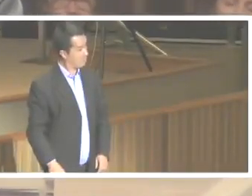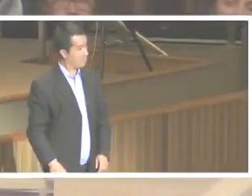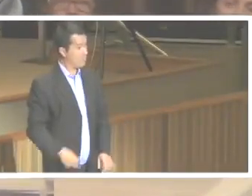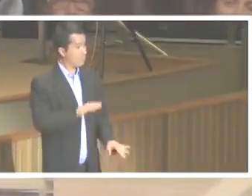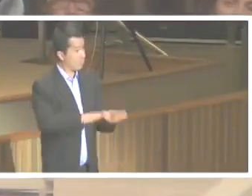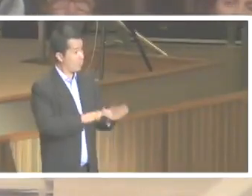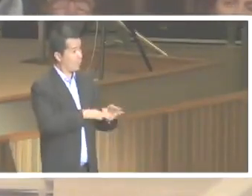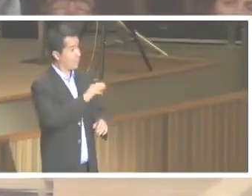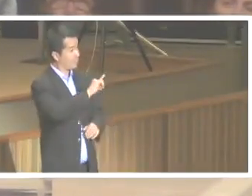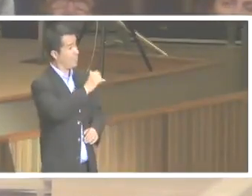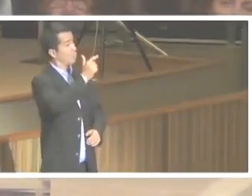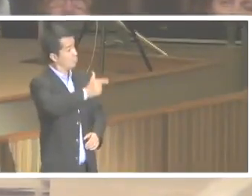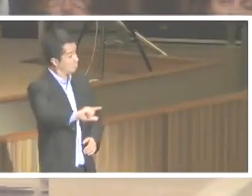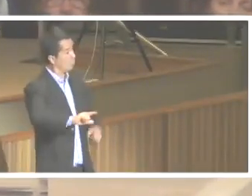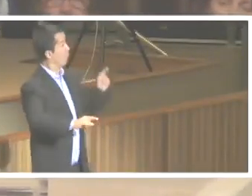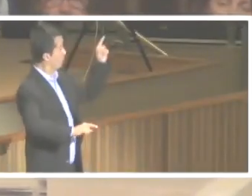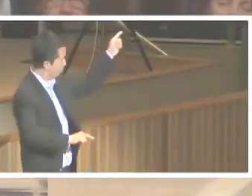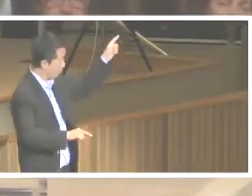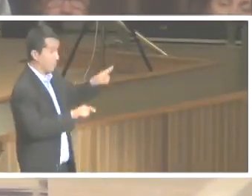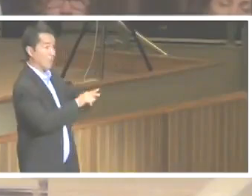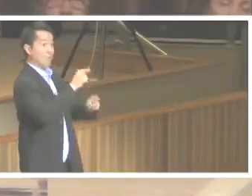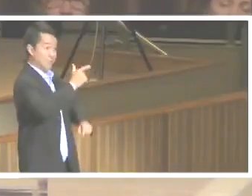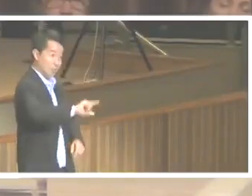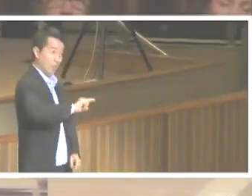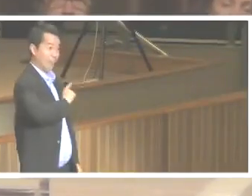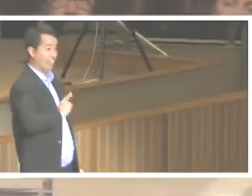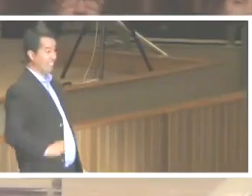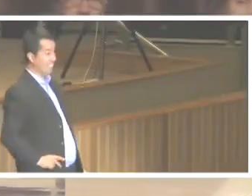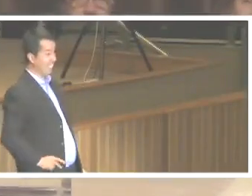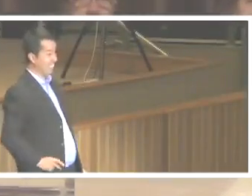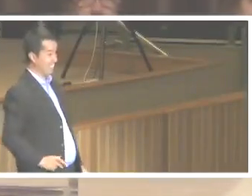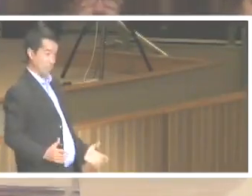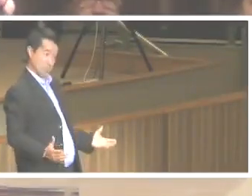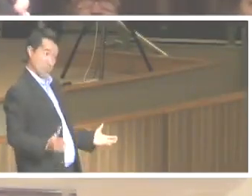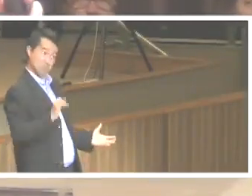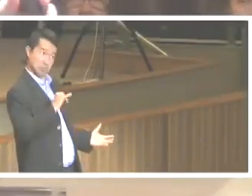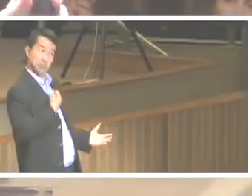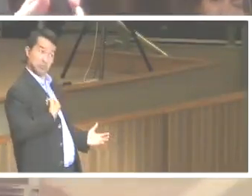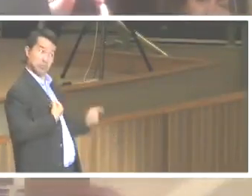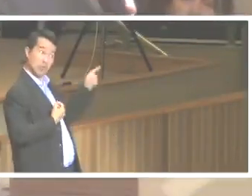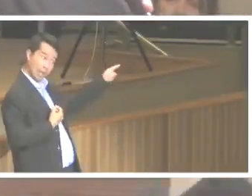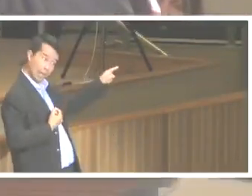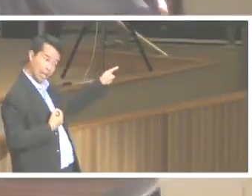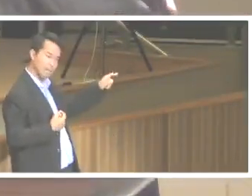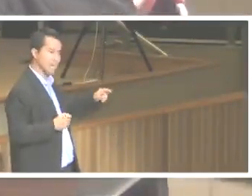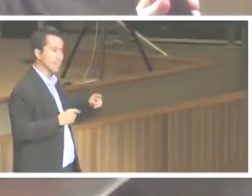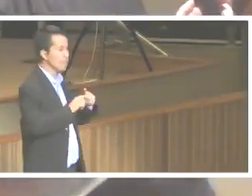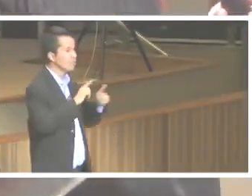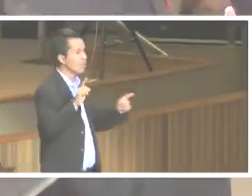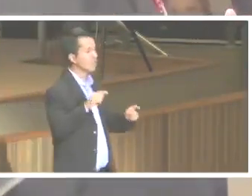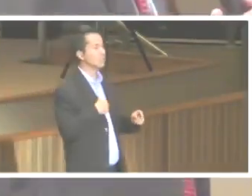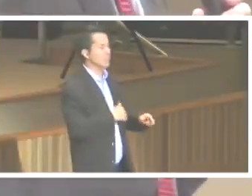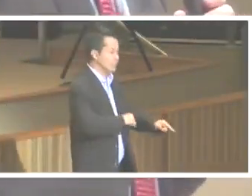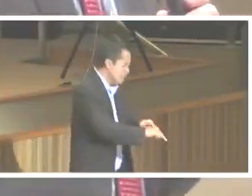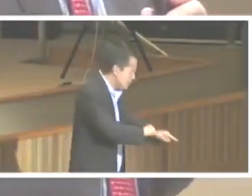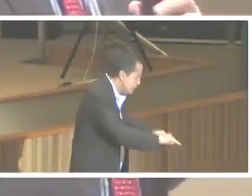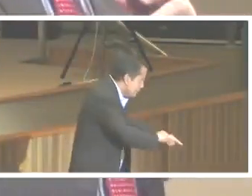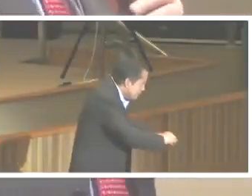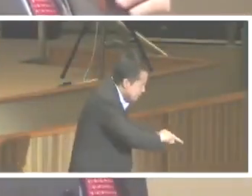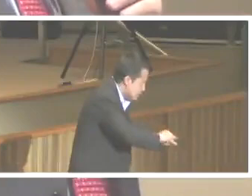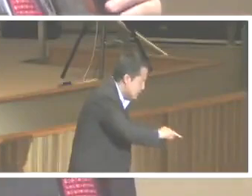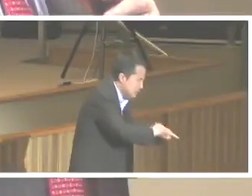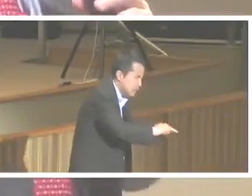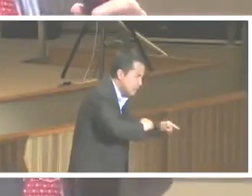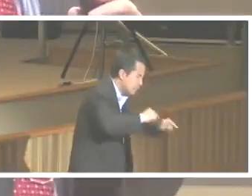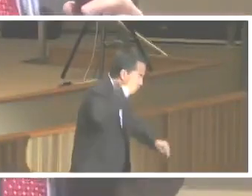seria ele residente e quando ele estava nessa condição ele recebe outro desafio de deus e